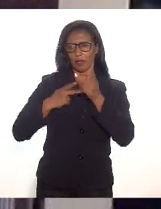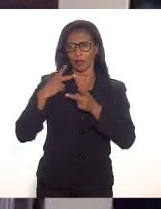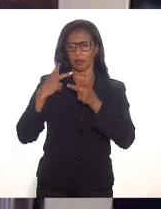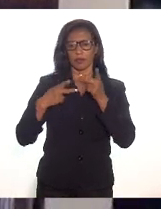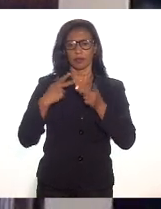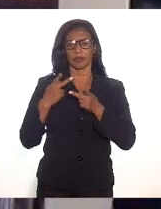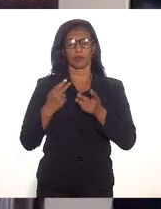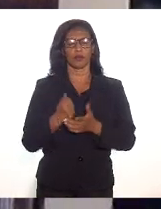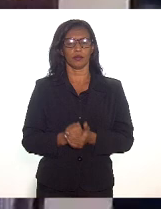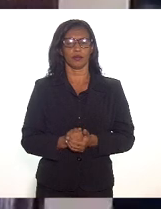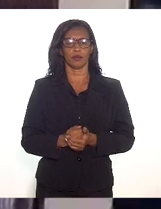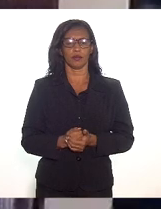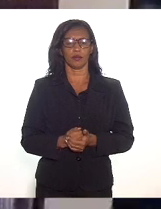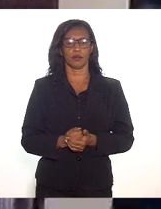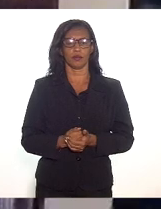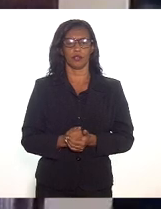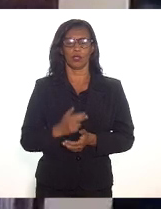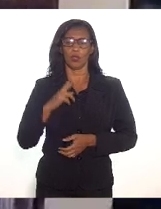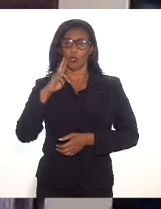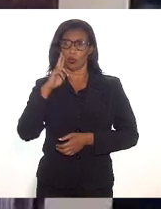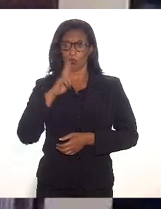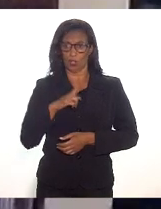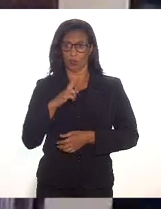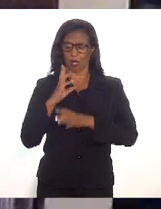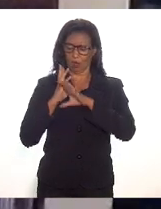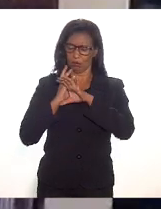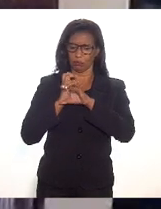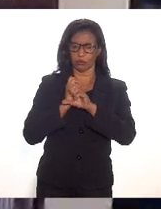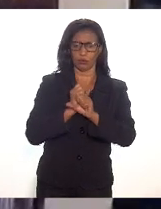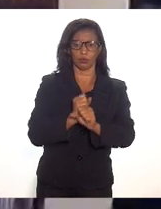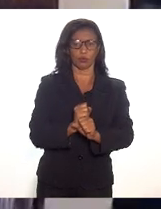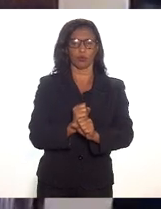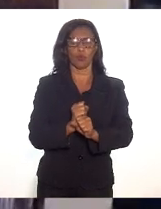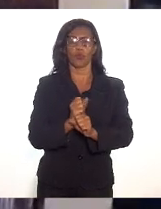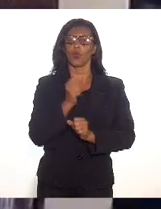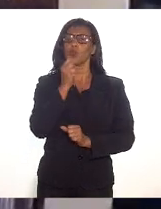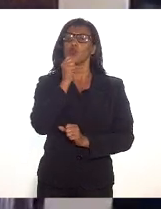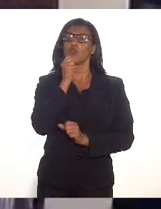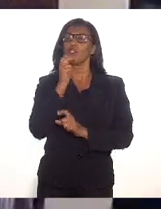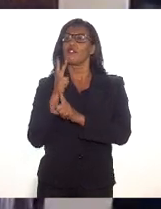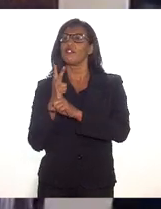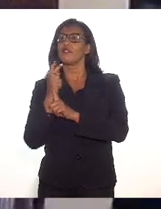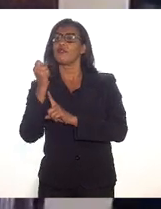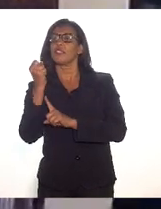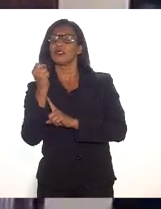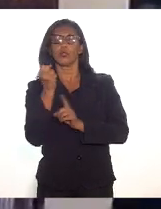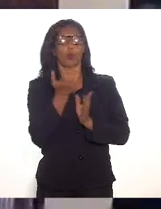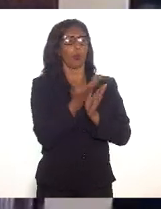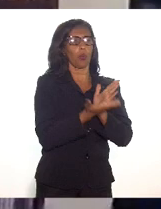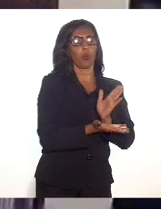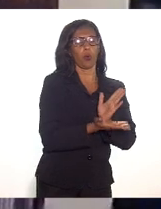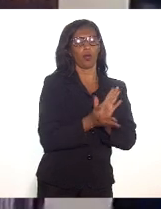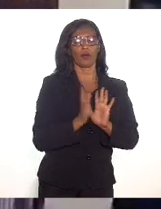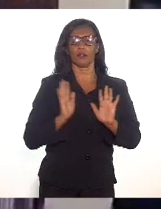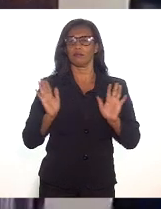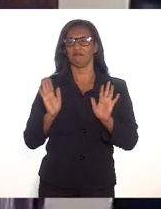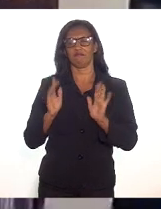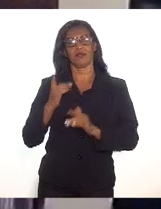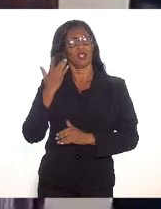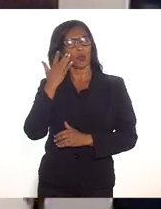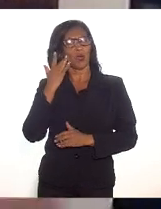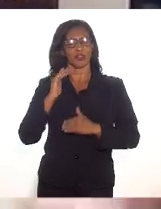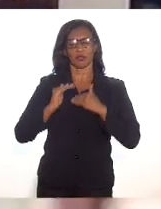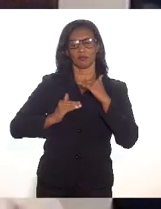no resultado da votação de hoje não há vencedores e vencidos. Eu acho que isso daí é um